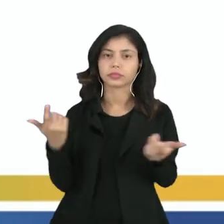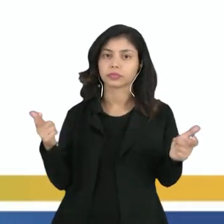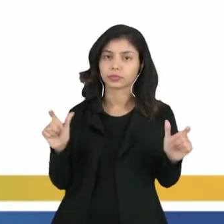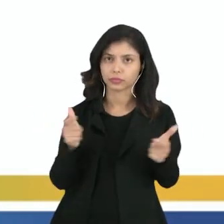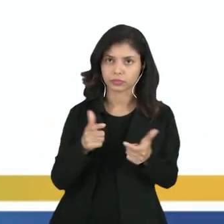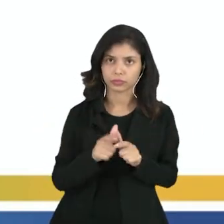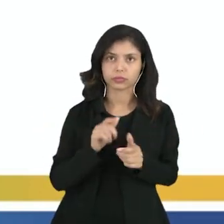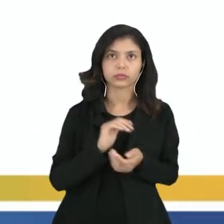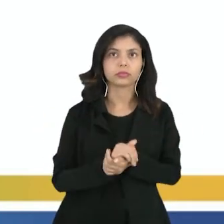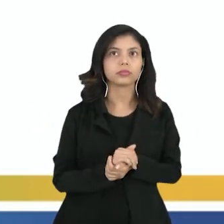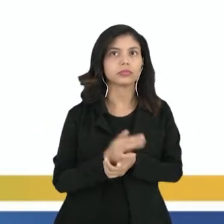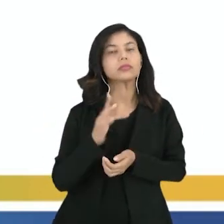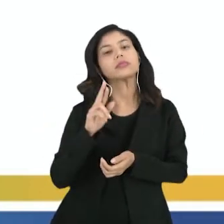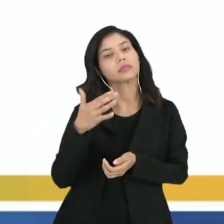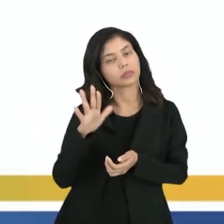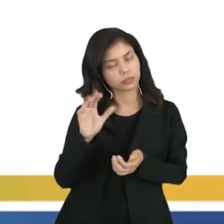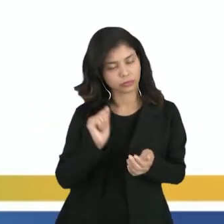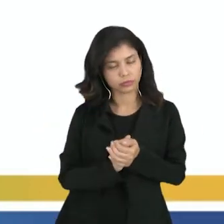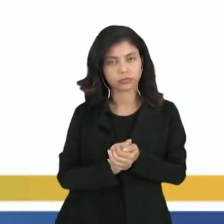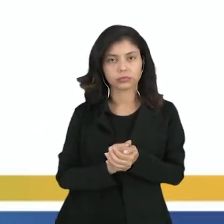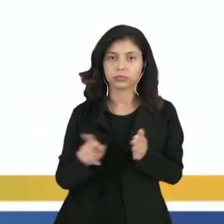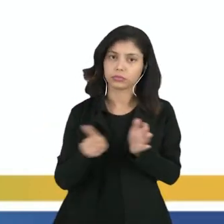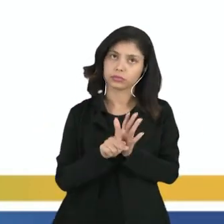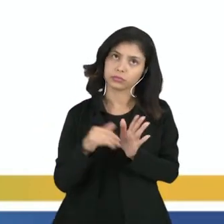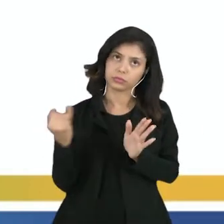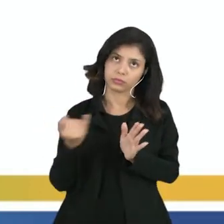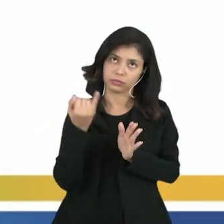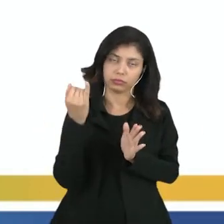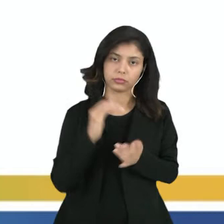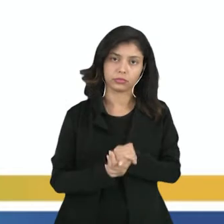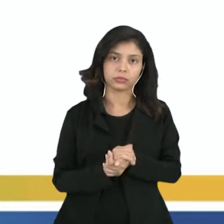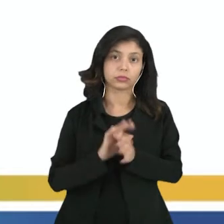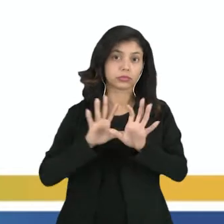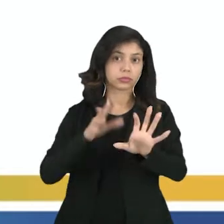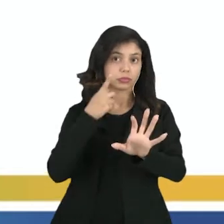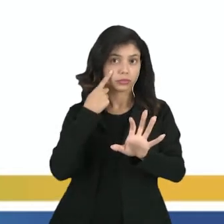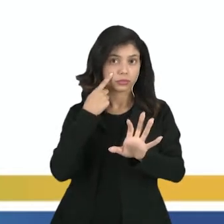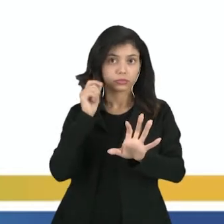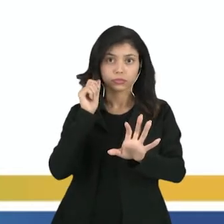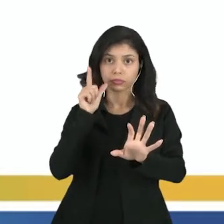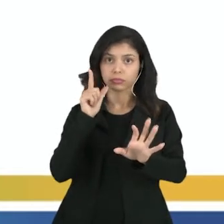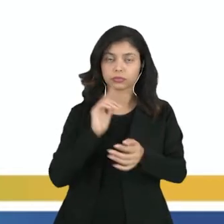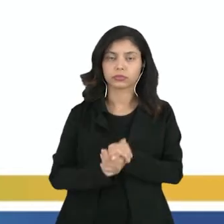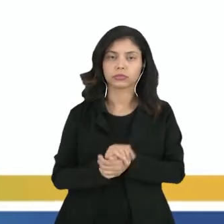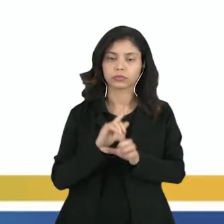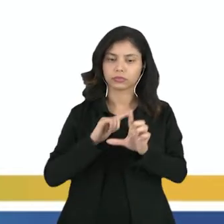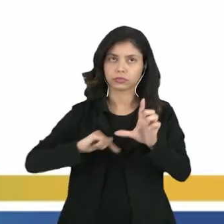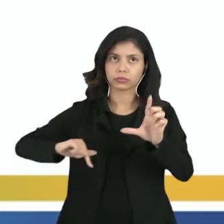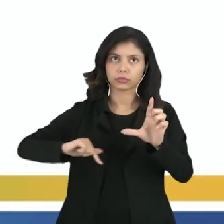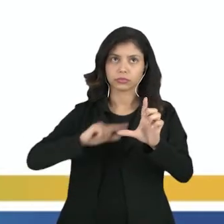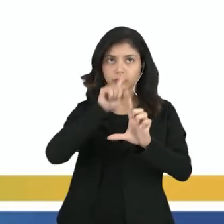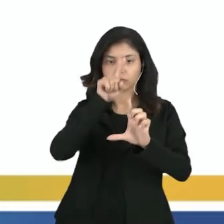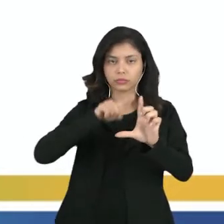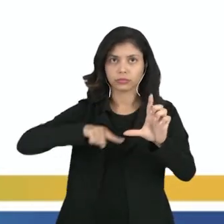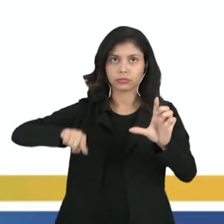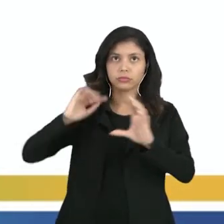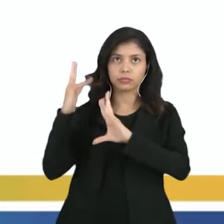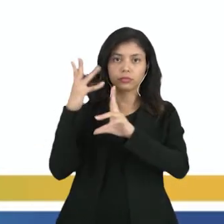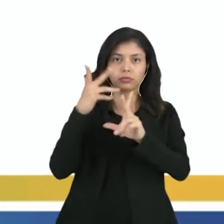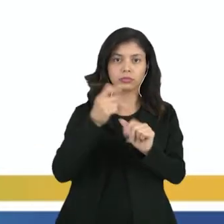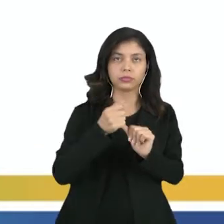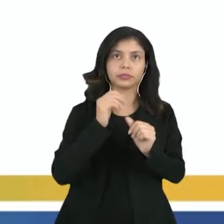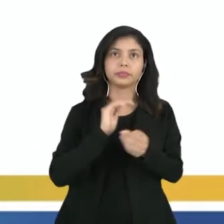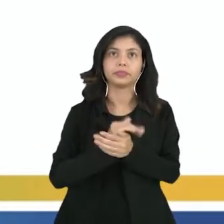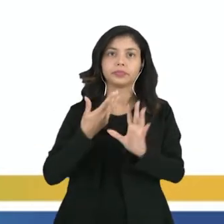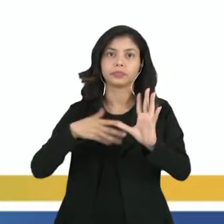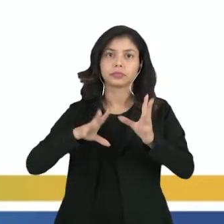e na função logarítmica, em especial, queremos ficar atento ao gráfico. Resumindo, se a base está